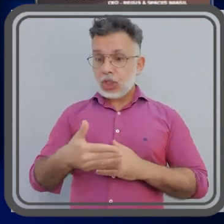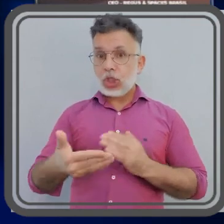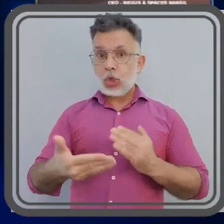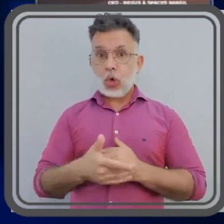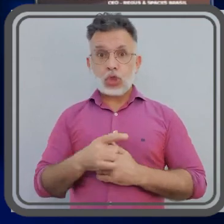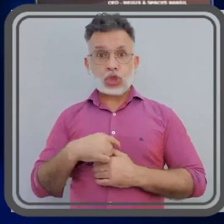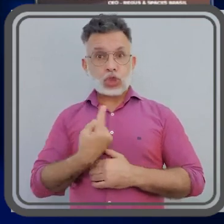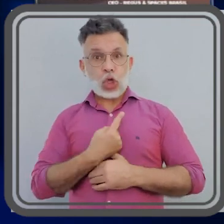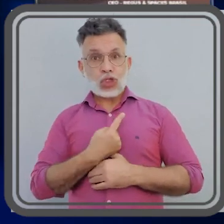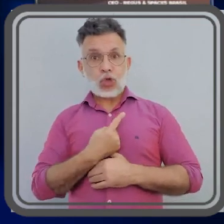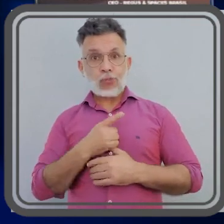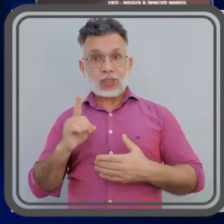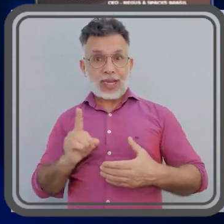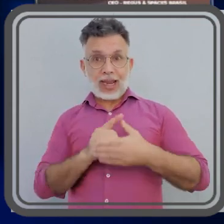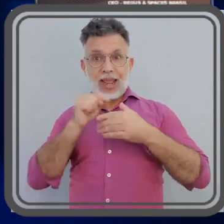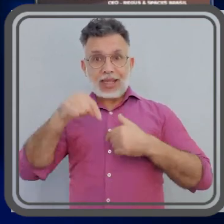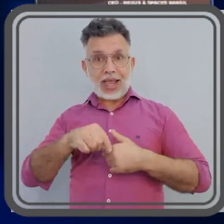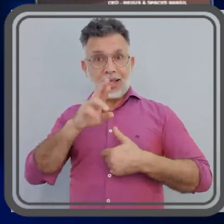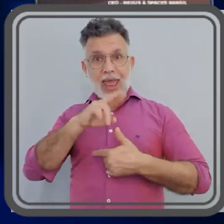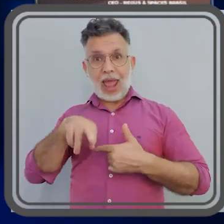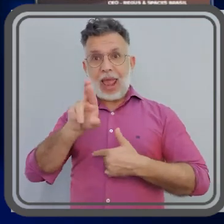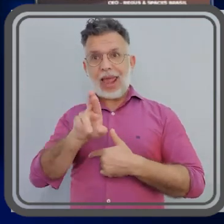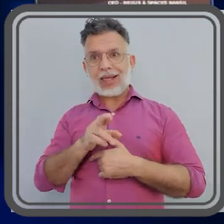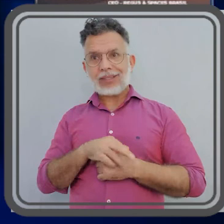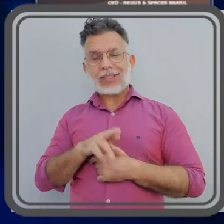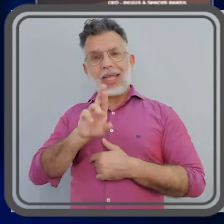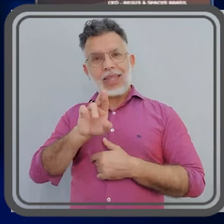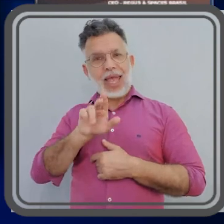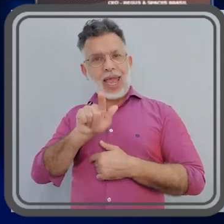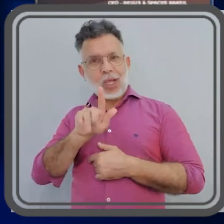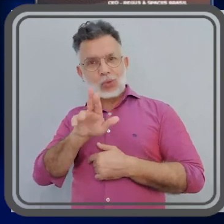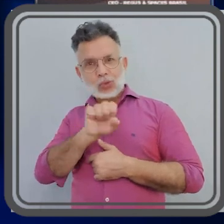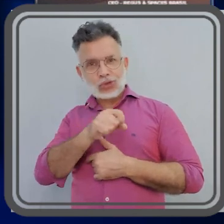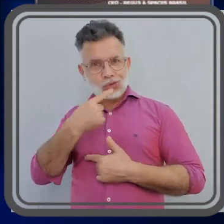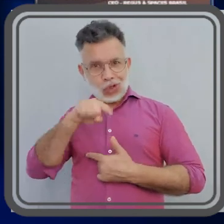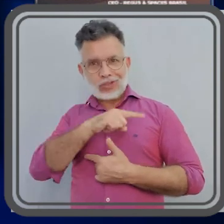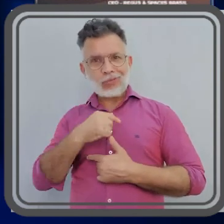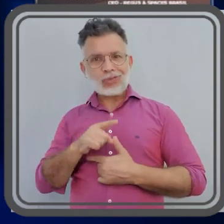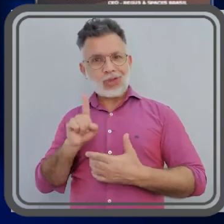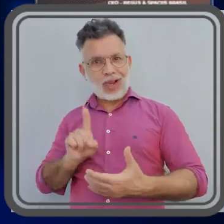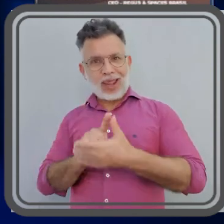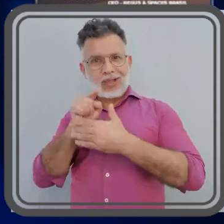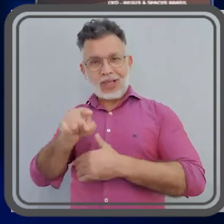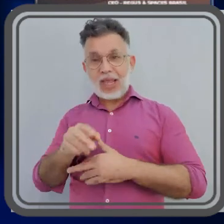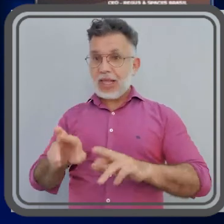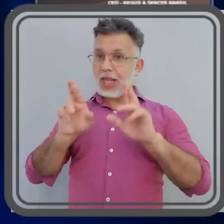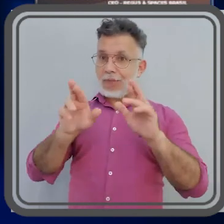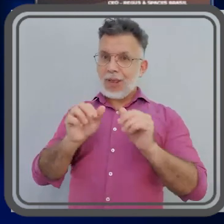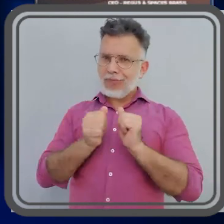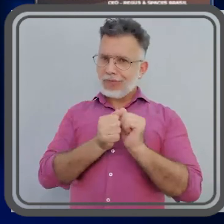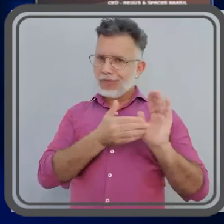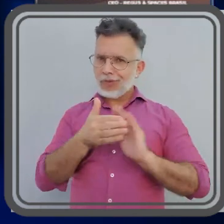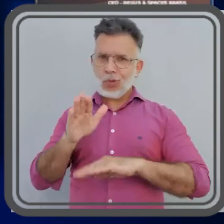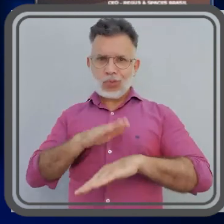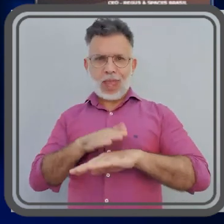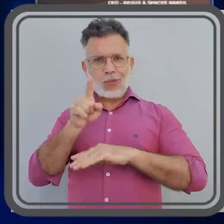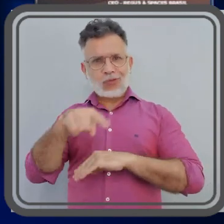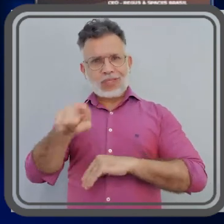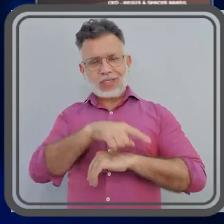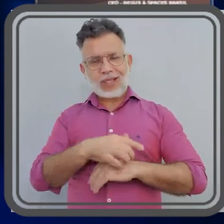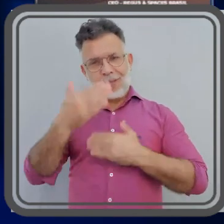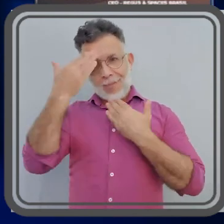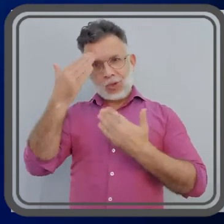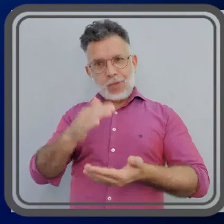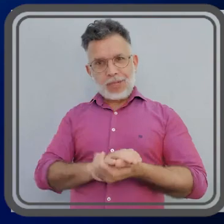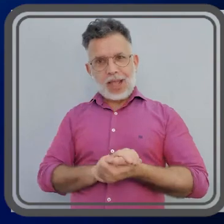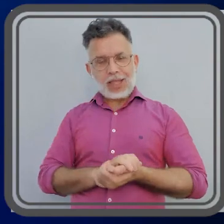aqui, somos clientes aqui na Regus, foi até uma coincidência. Espero ficar com você durante um tempo. Tá bom? Muito